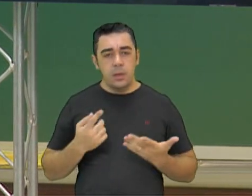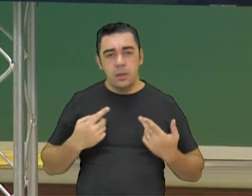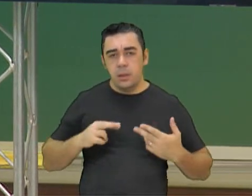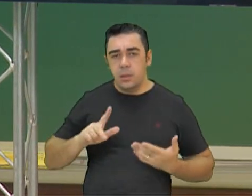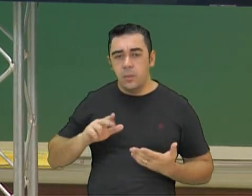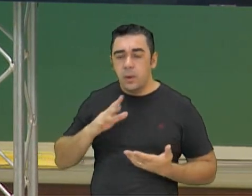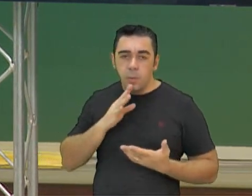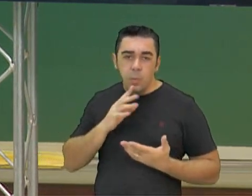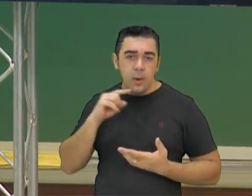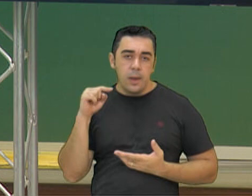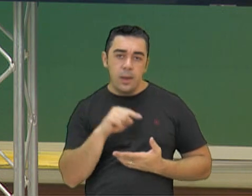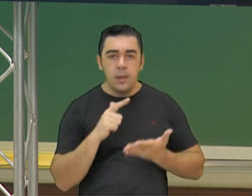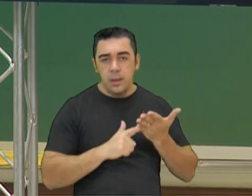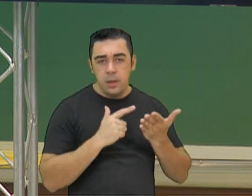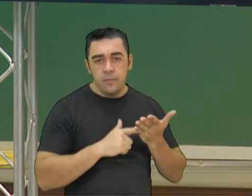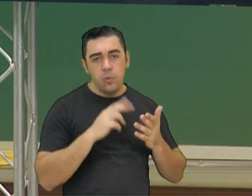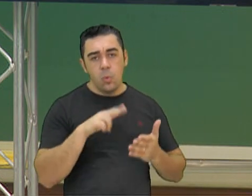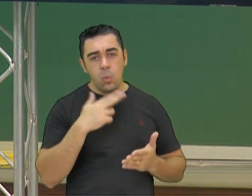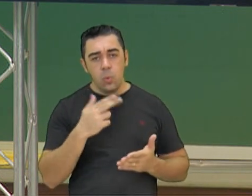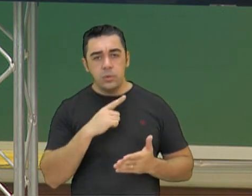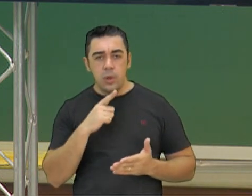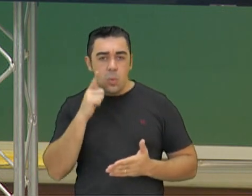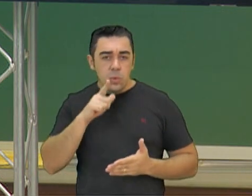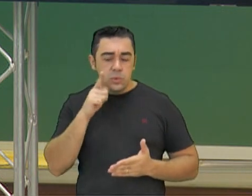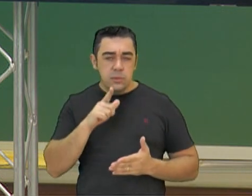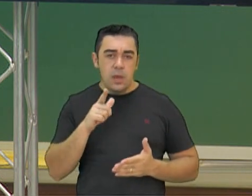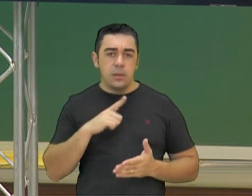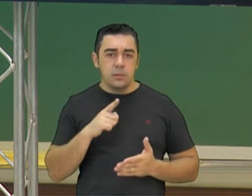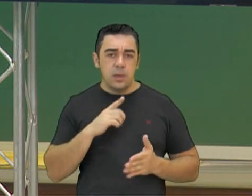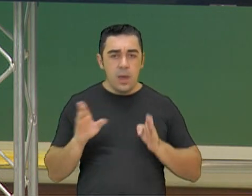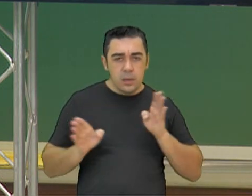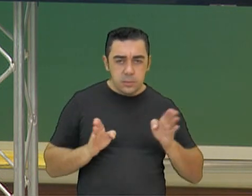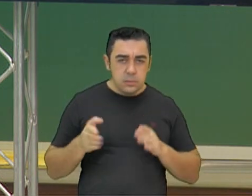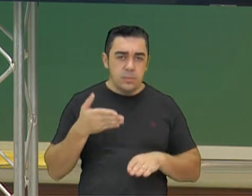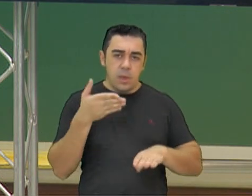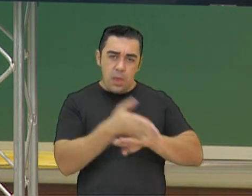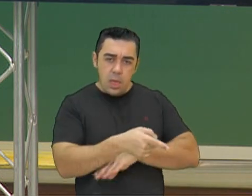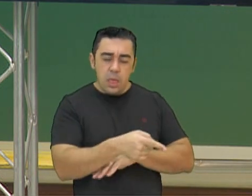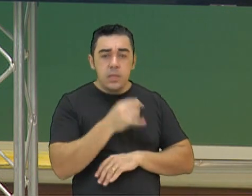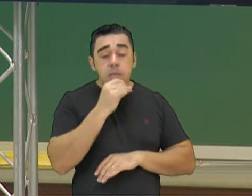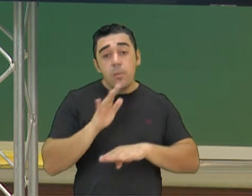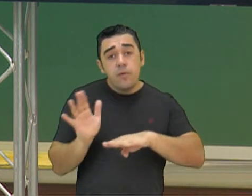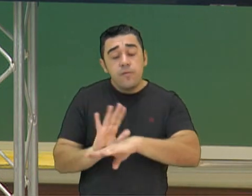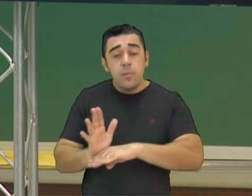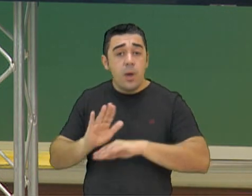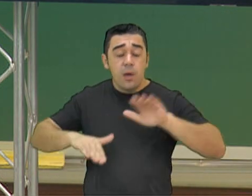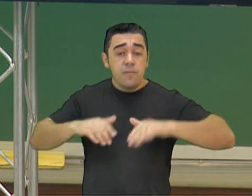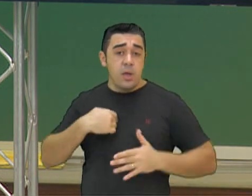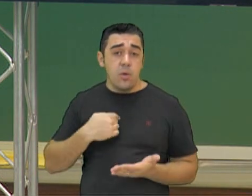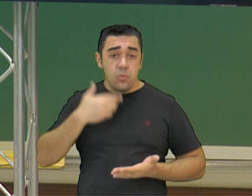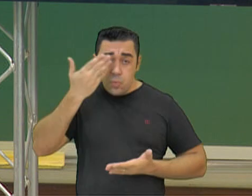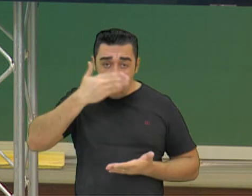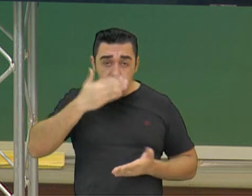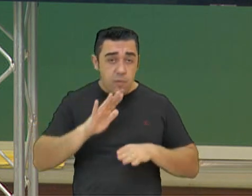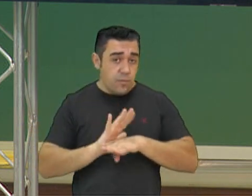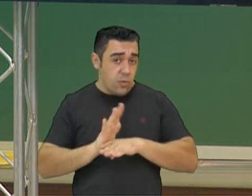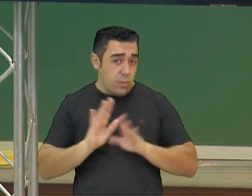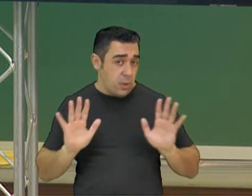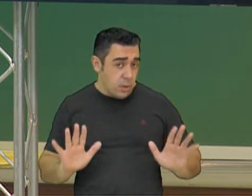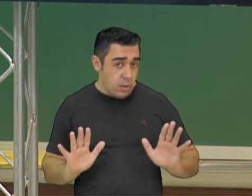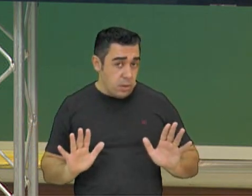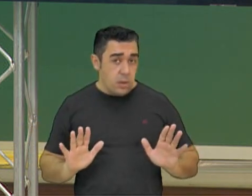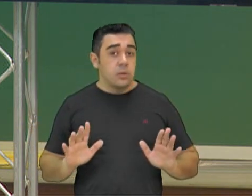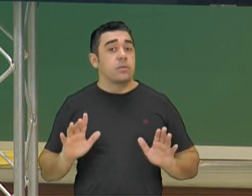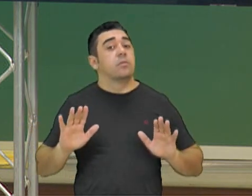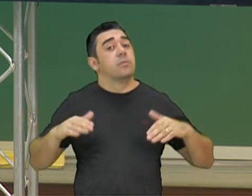necessariamente conhece aquela obra ou ela tem acesso àquela obra. Por exemplo, uma resenha de filme como nós vimos, ela não necessariamente assistiu o filme ainda. Então você tem